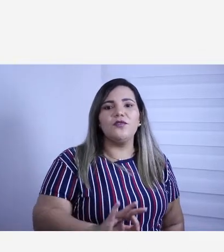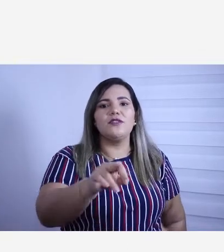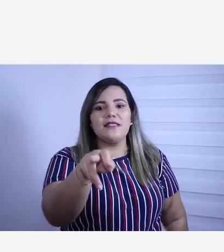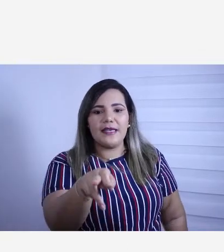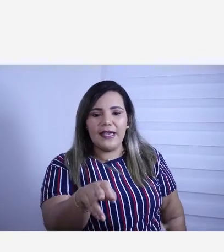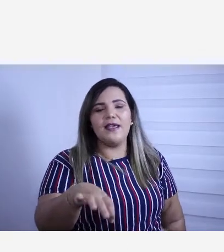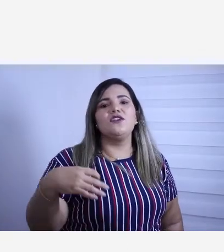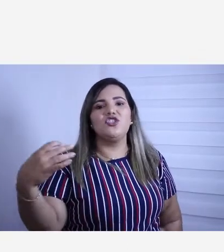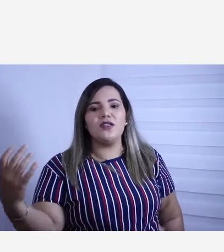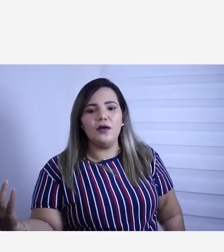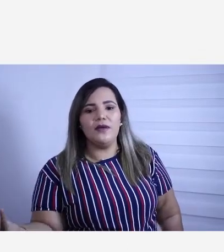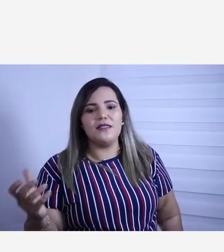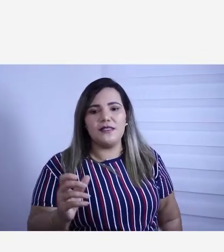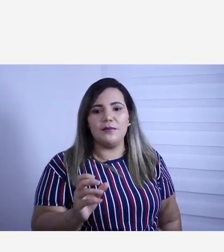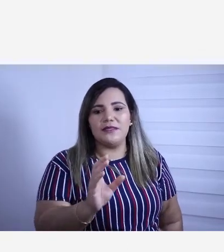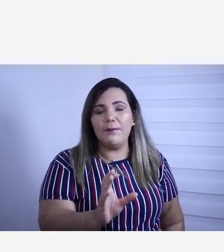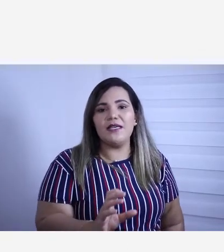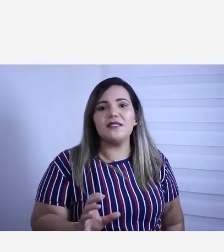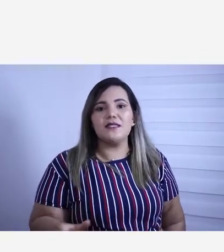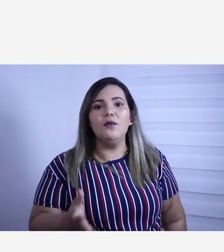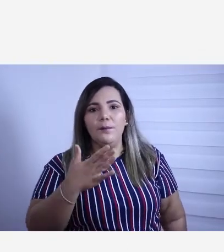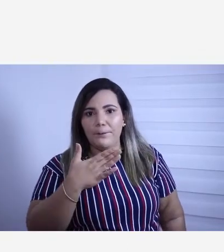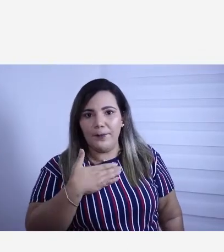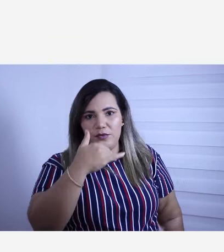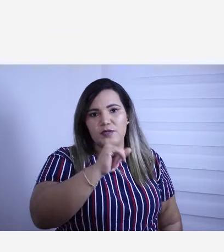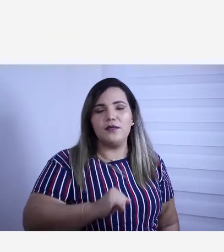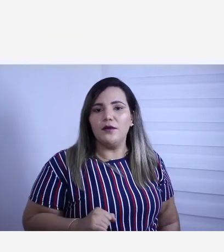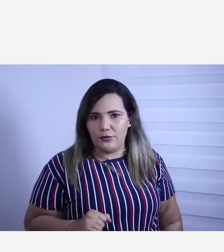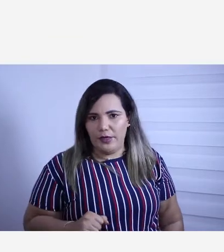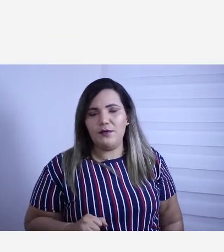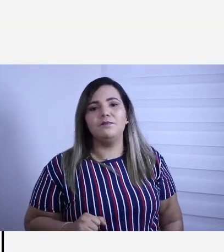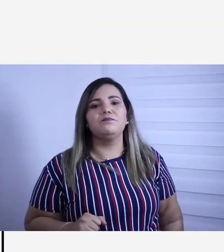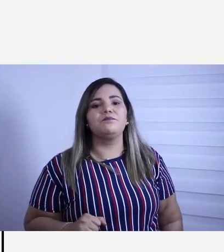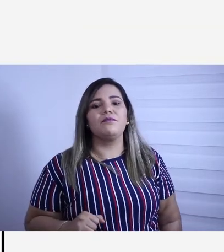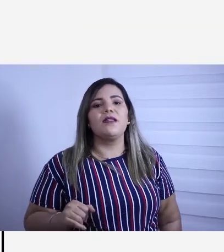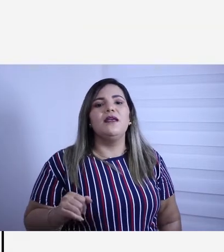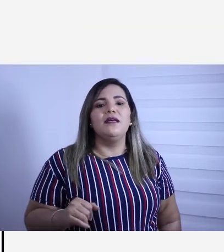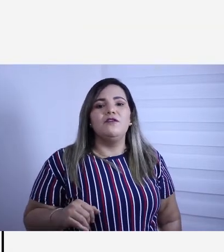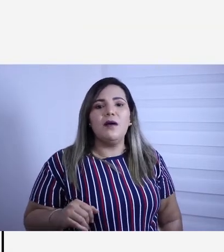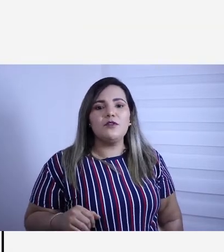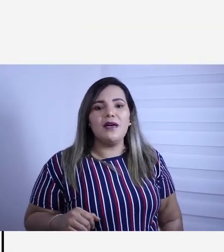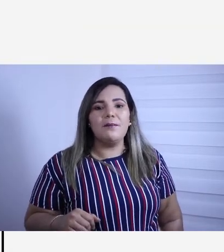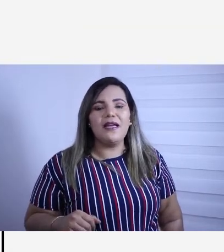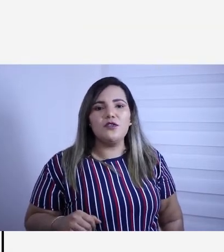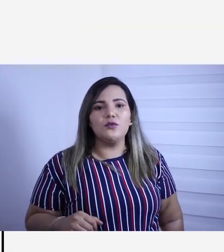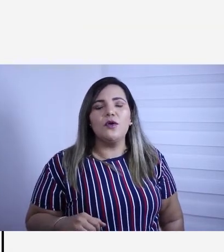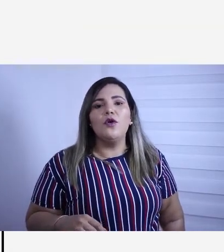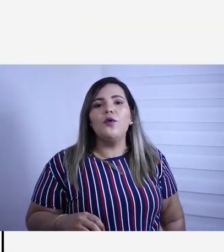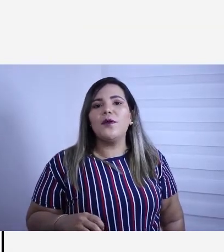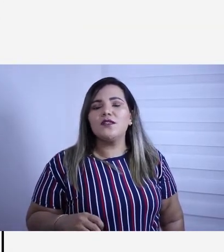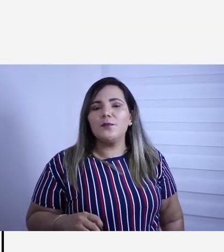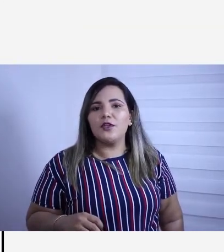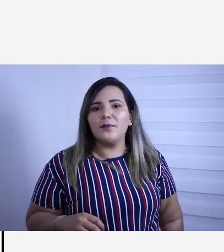os smartphones que estão em cima da mesa são meus ok vamos para